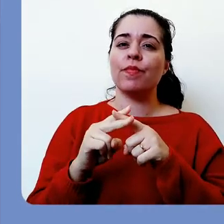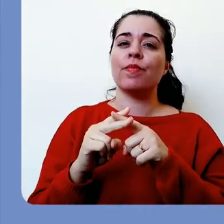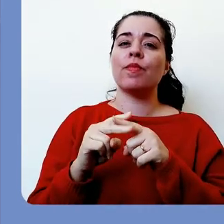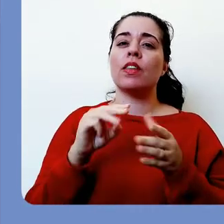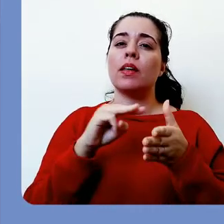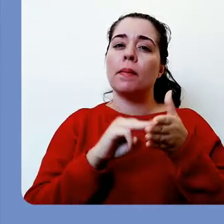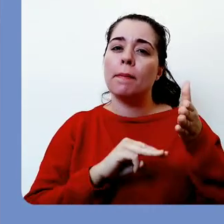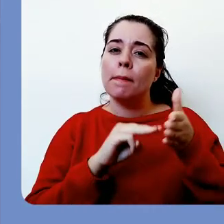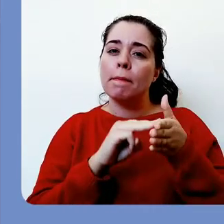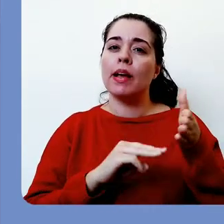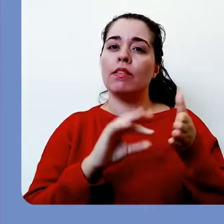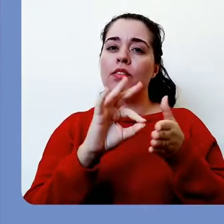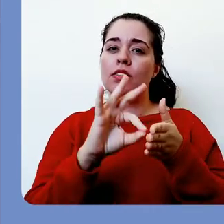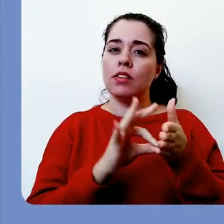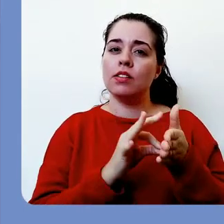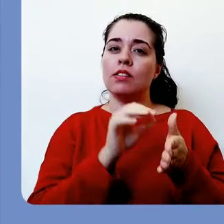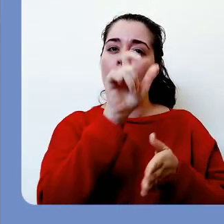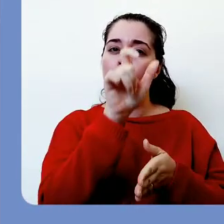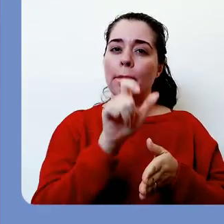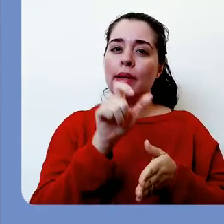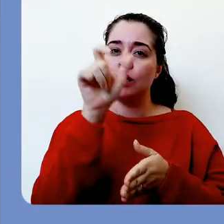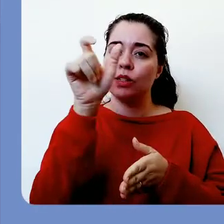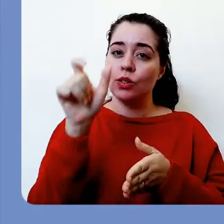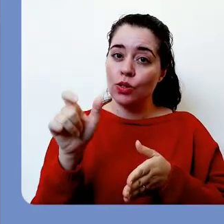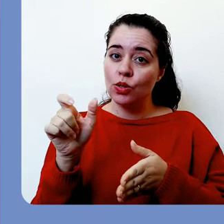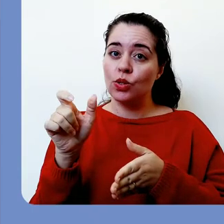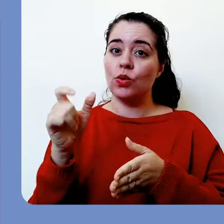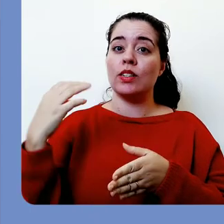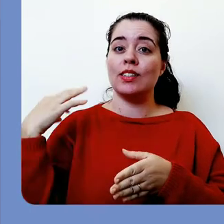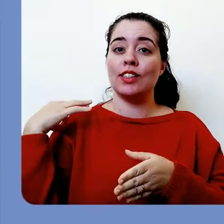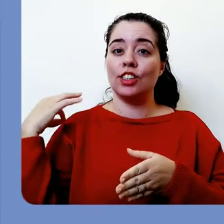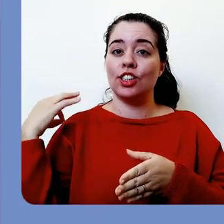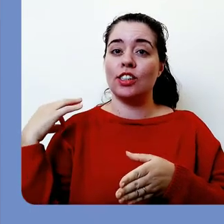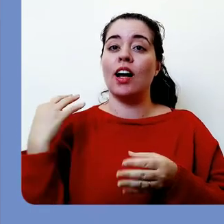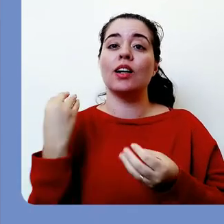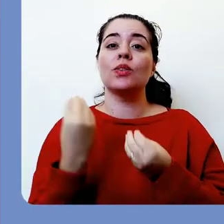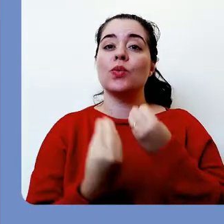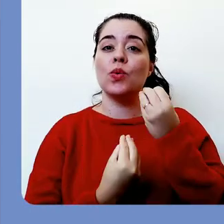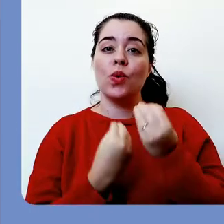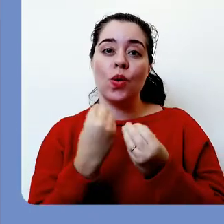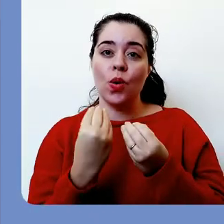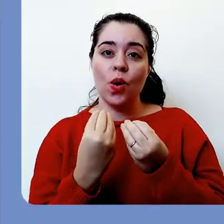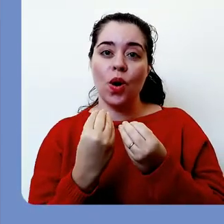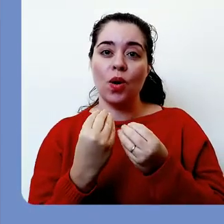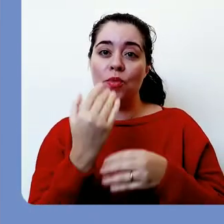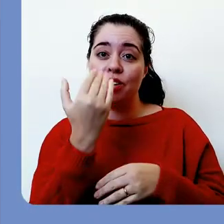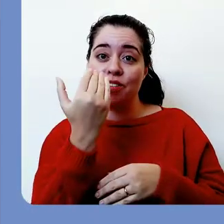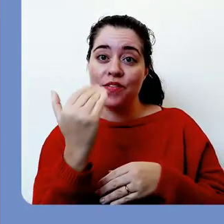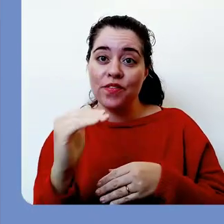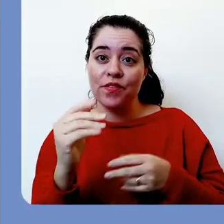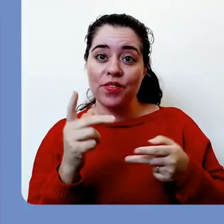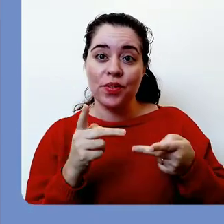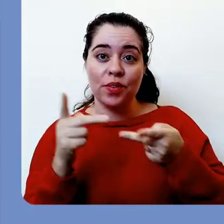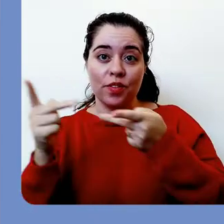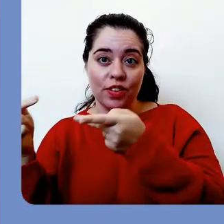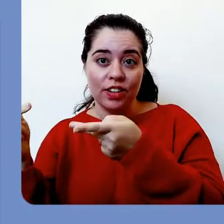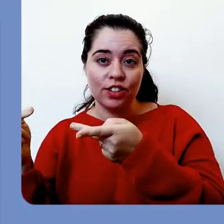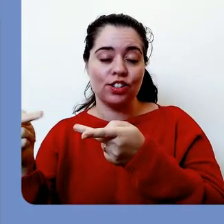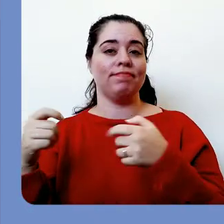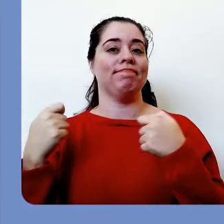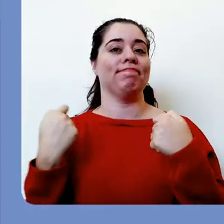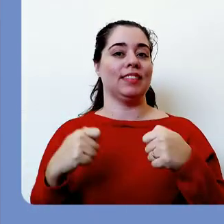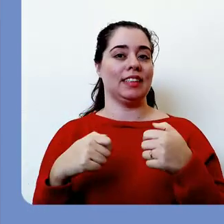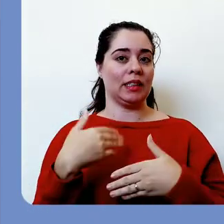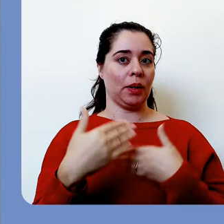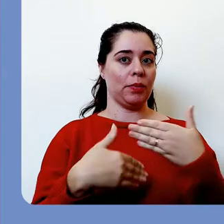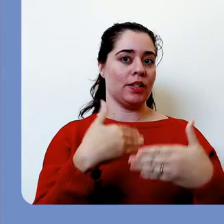fazer a edição de um novo modelo de certificados depois sincronizar os participantes e por